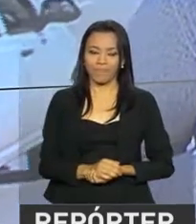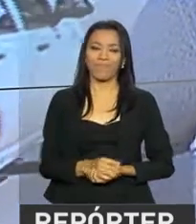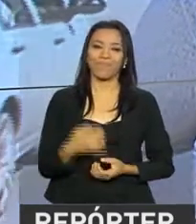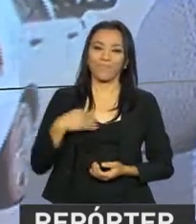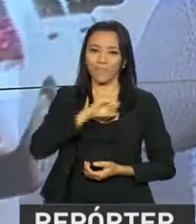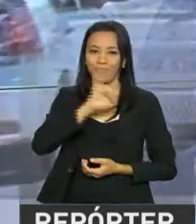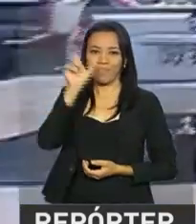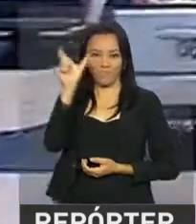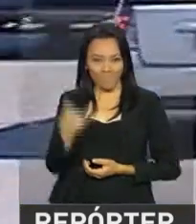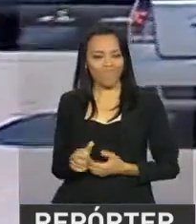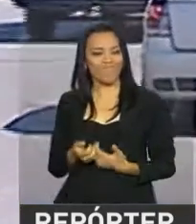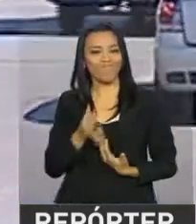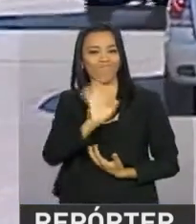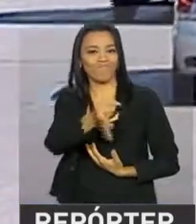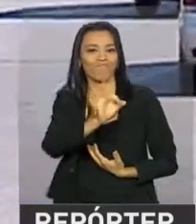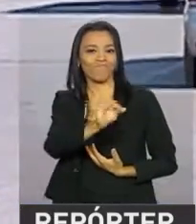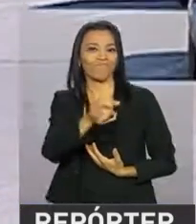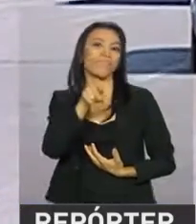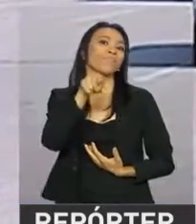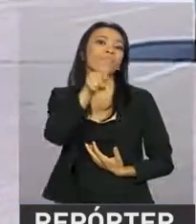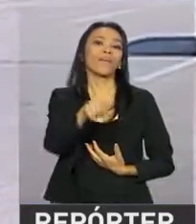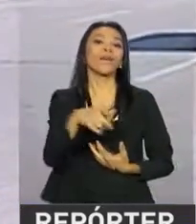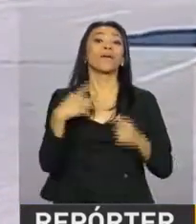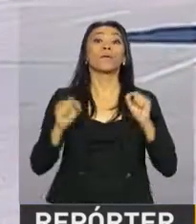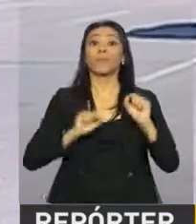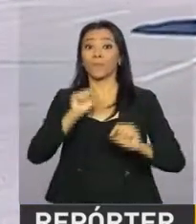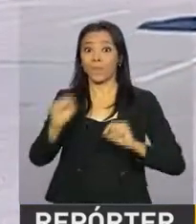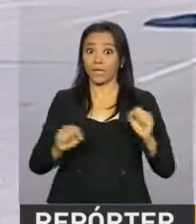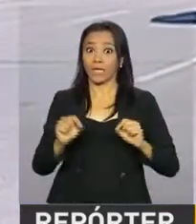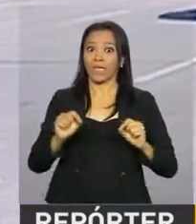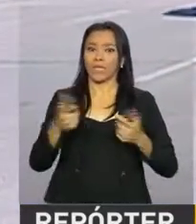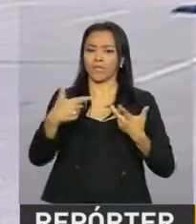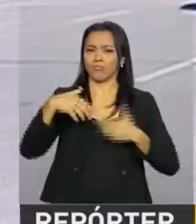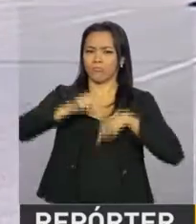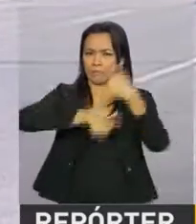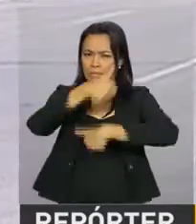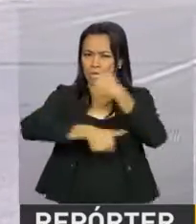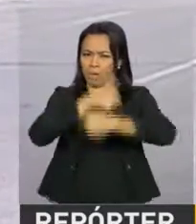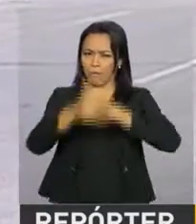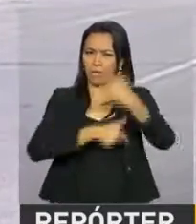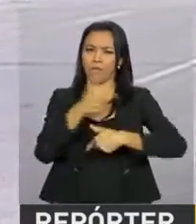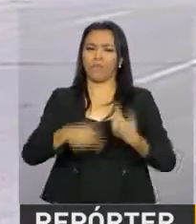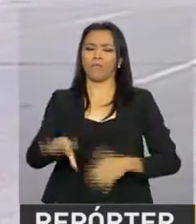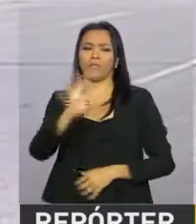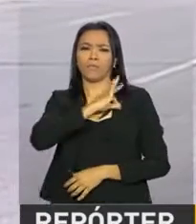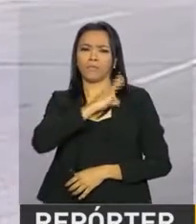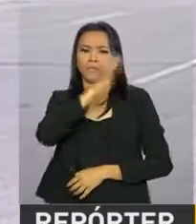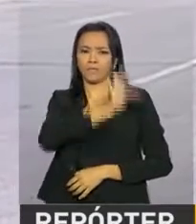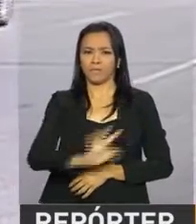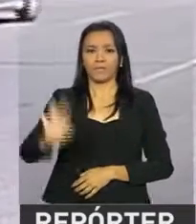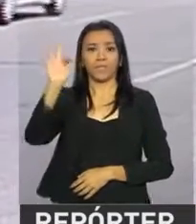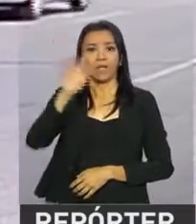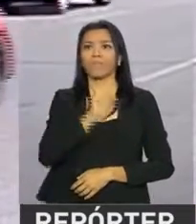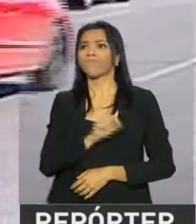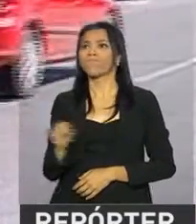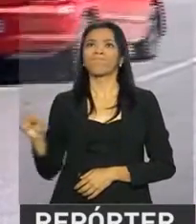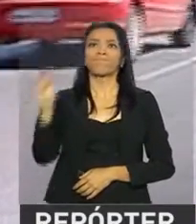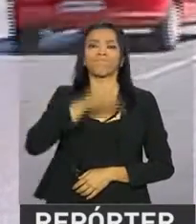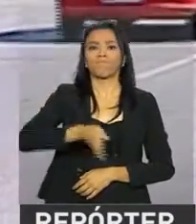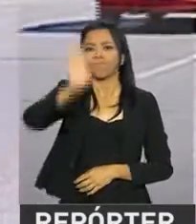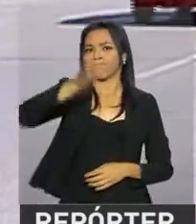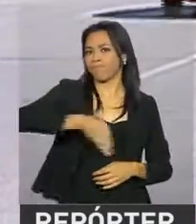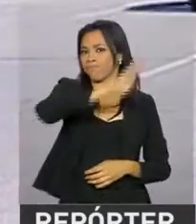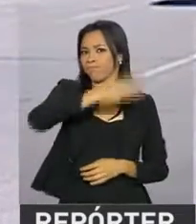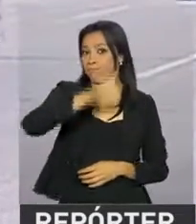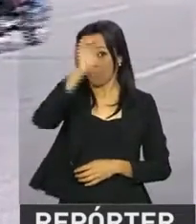Olá, Leandro. É isso mesmo. A Operação Proclamação da República nas rodovias federais de todo o país começa